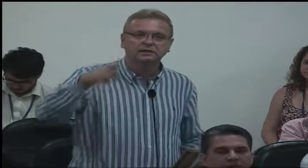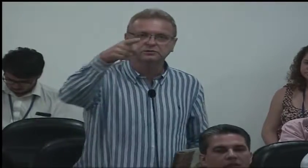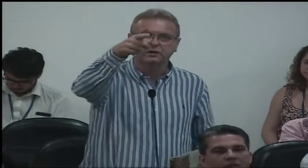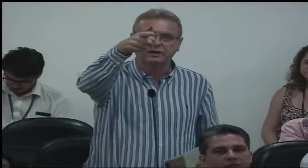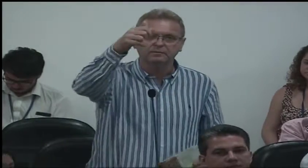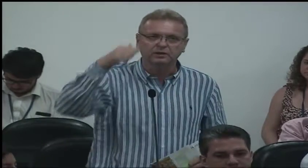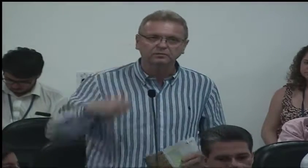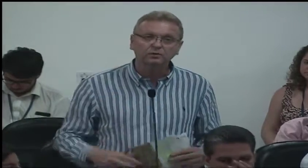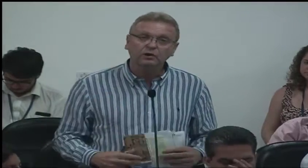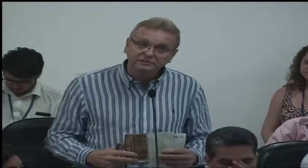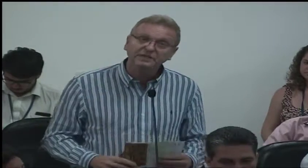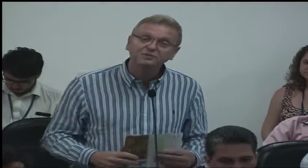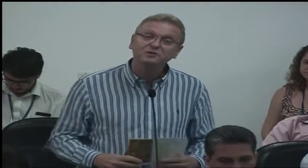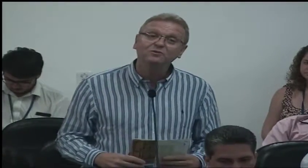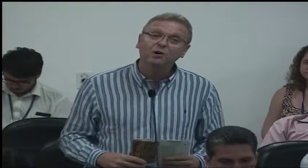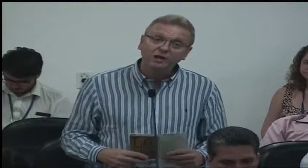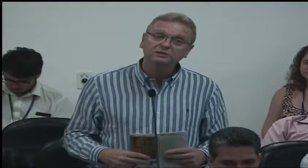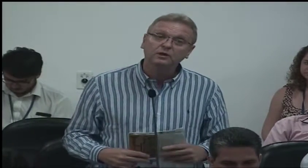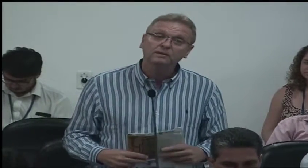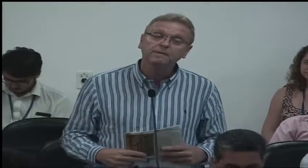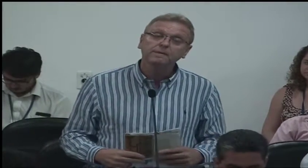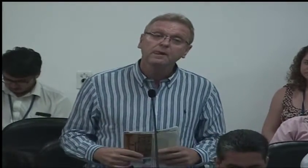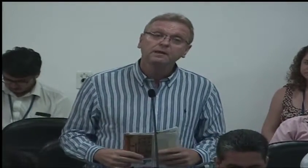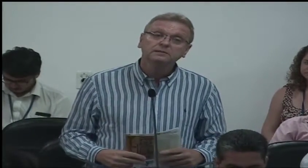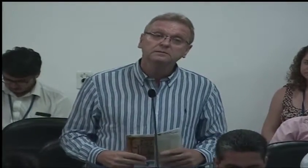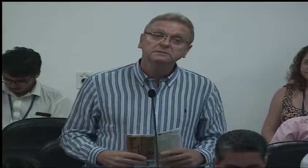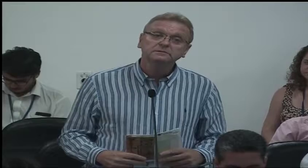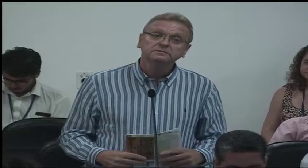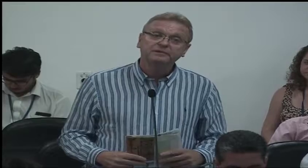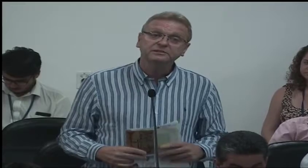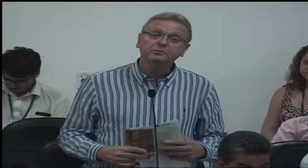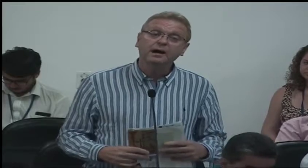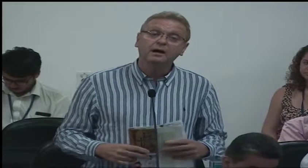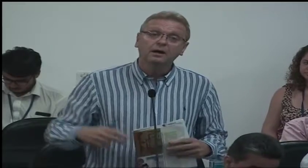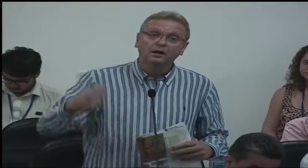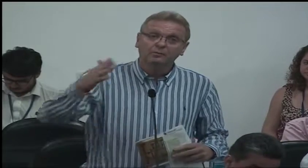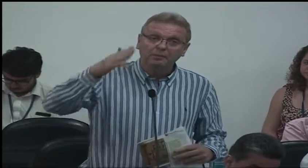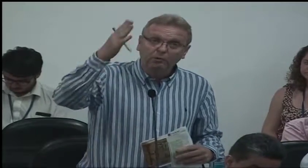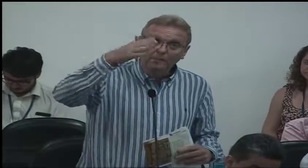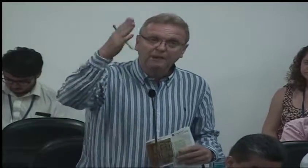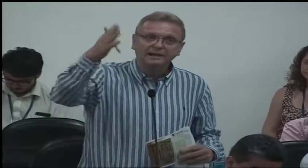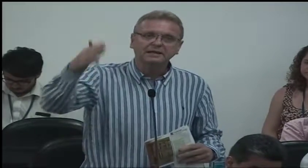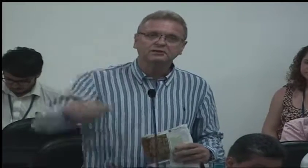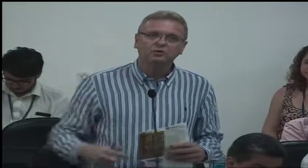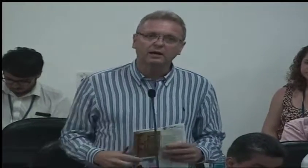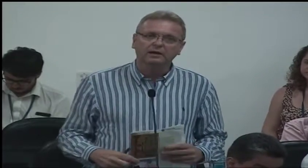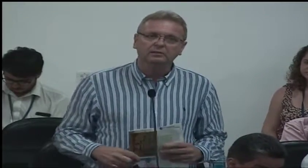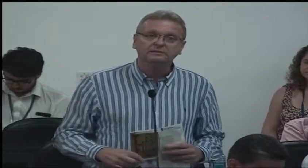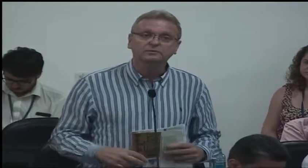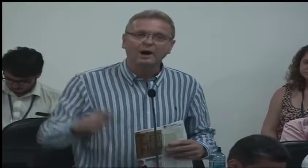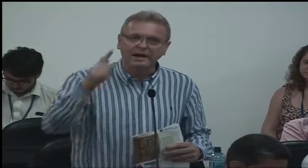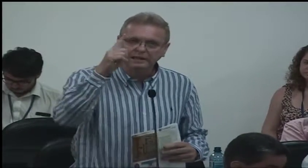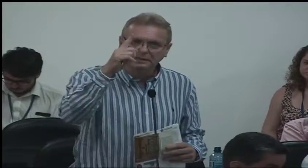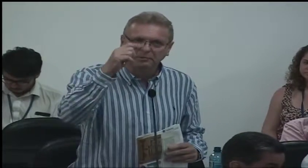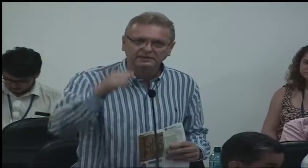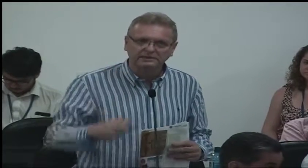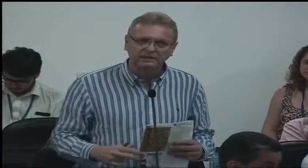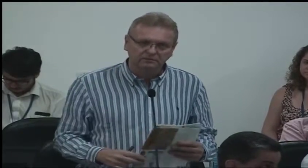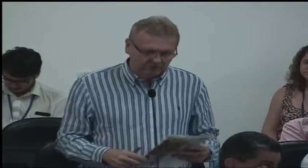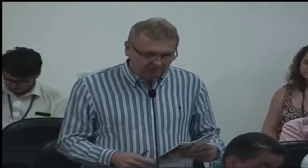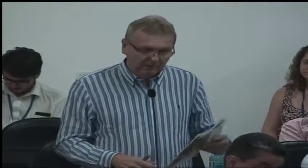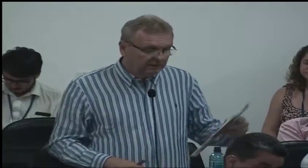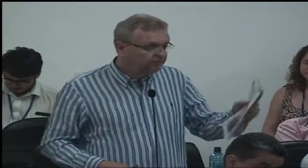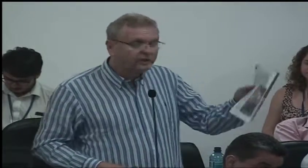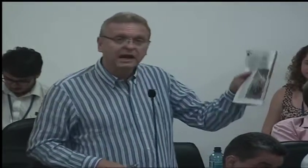Jardim, que a senhora perguntou? 900 mil, olha só. Para fazer uma boa parte da escola,